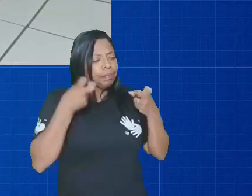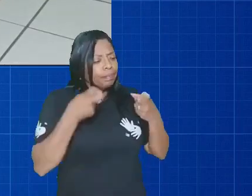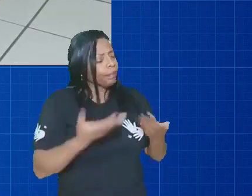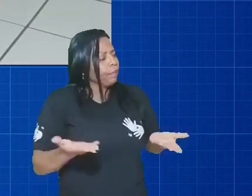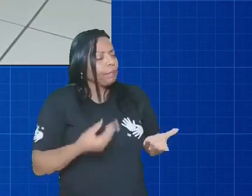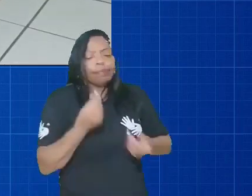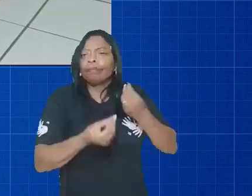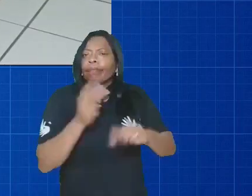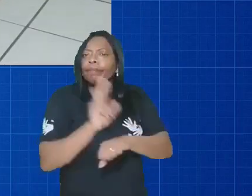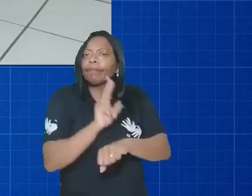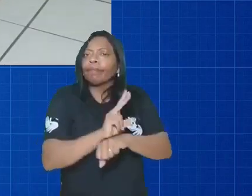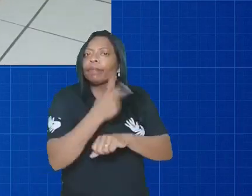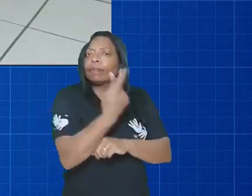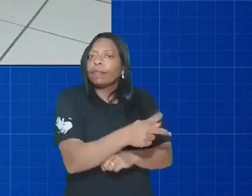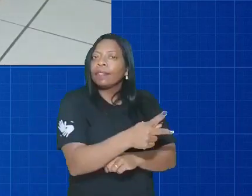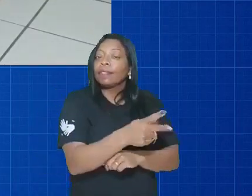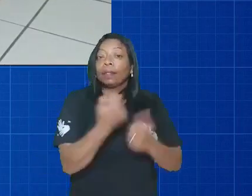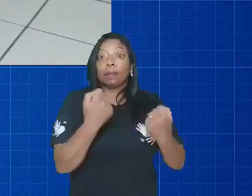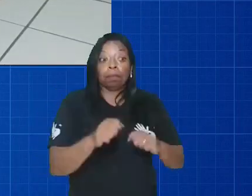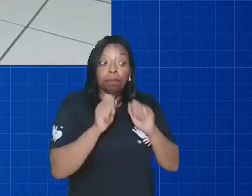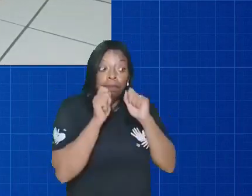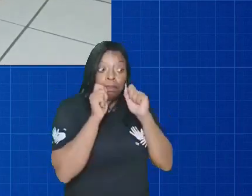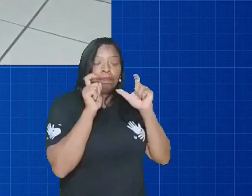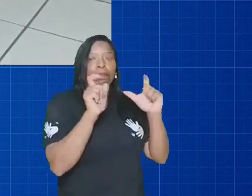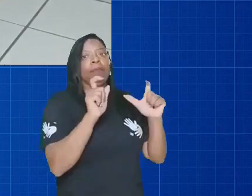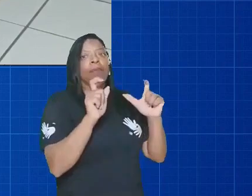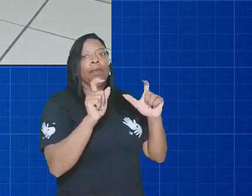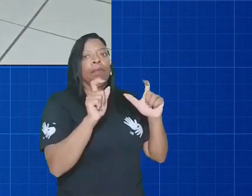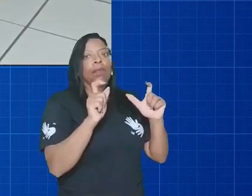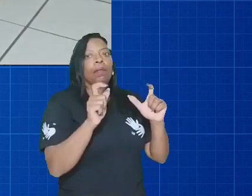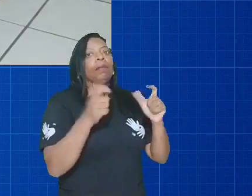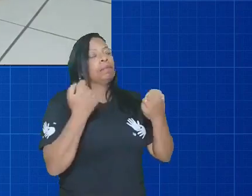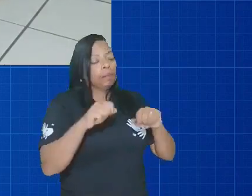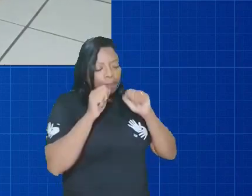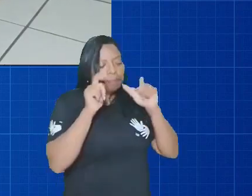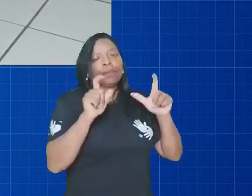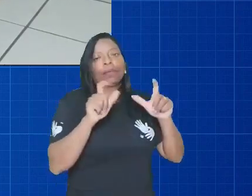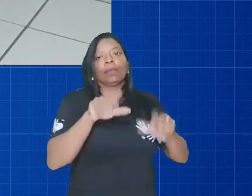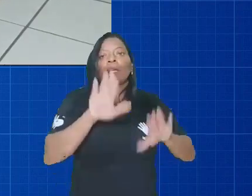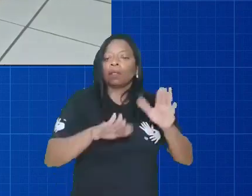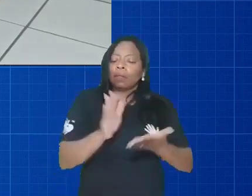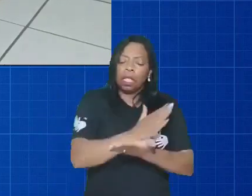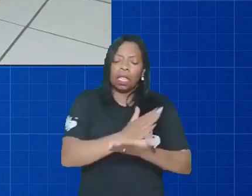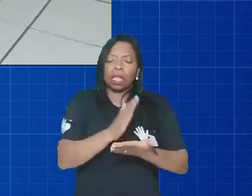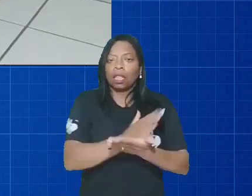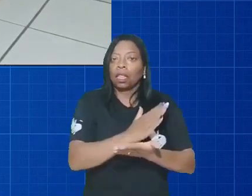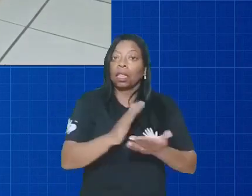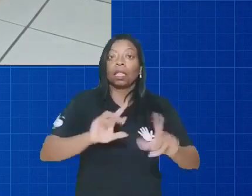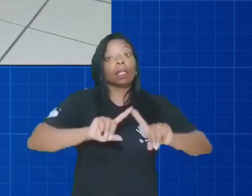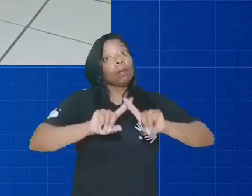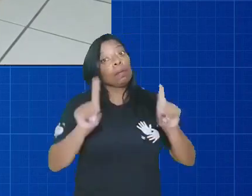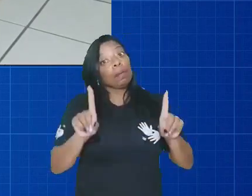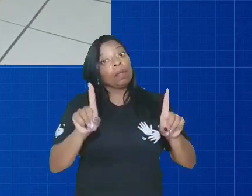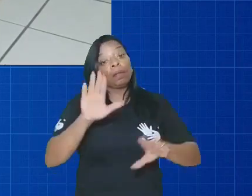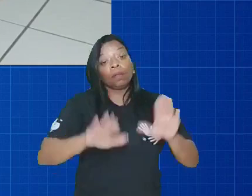não quer mais comer, tá? Tem a seletividade ali da idade? Tem. Mas se não tá naquele processo ali da idade, né? De